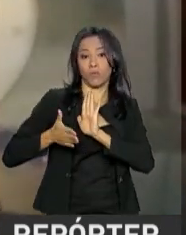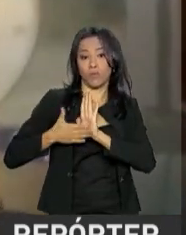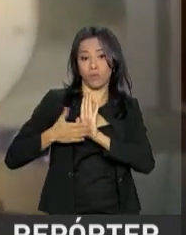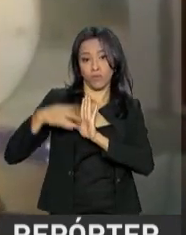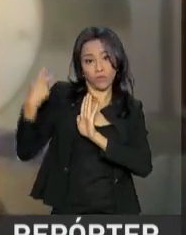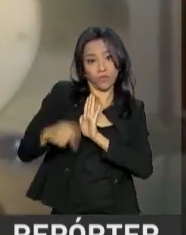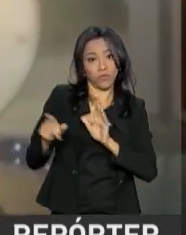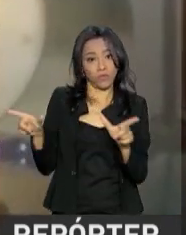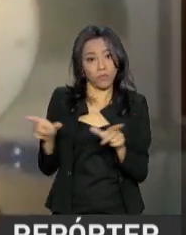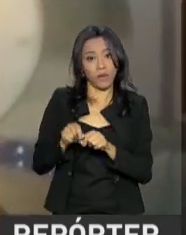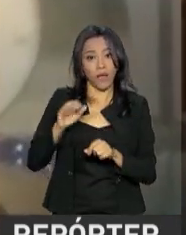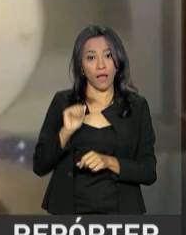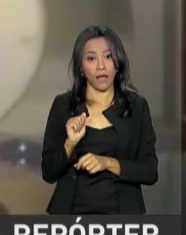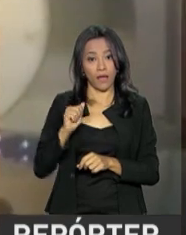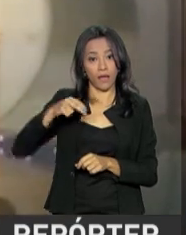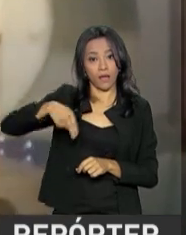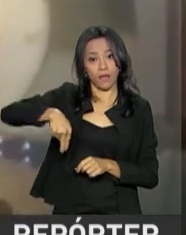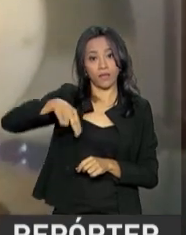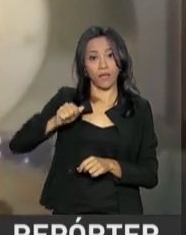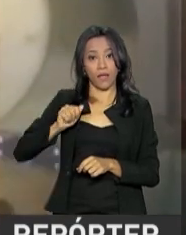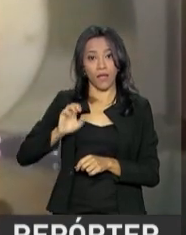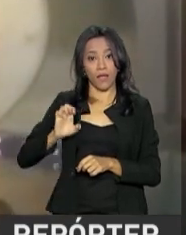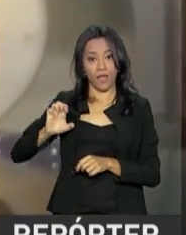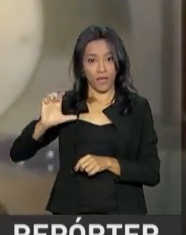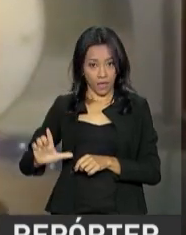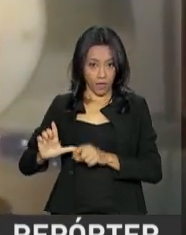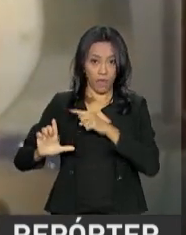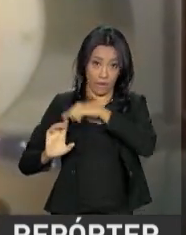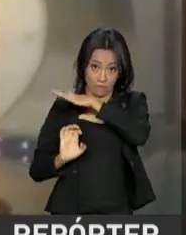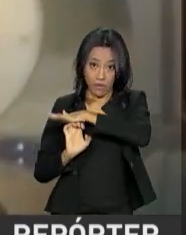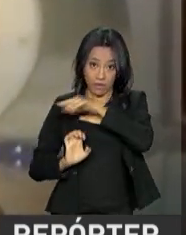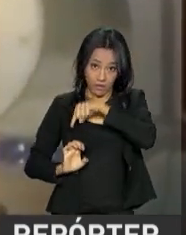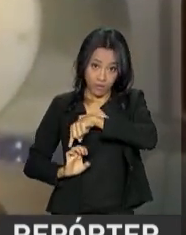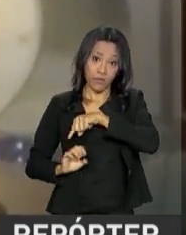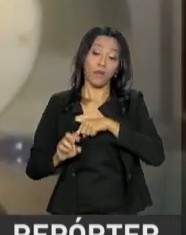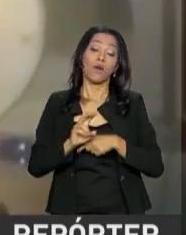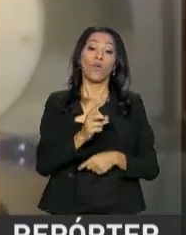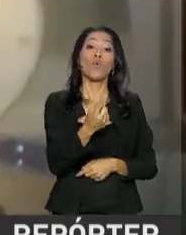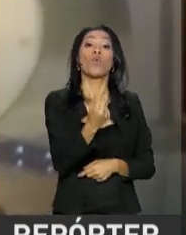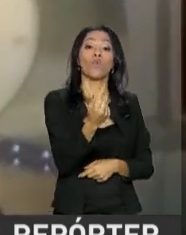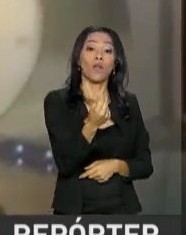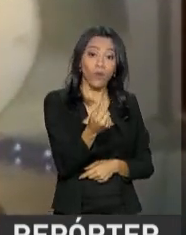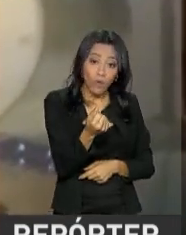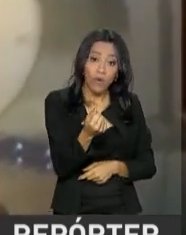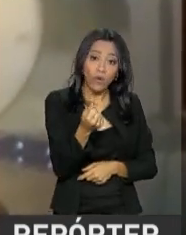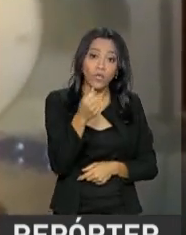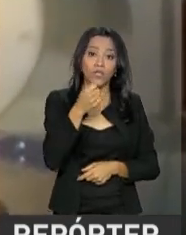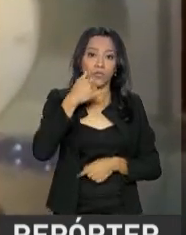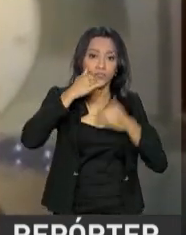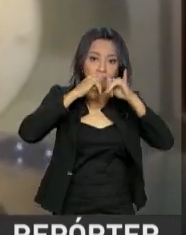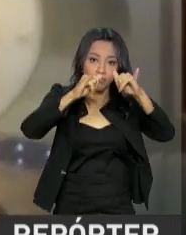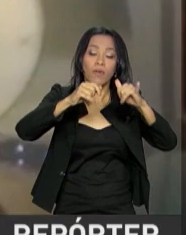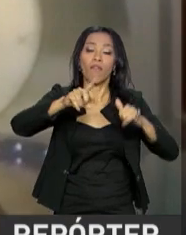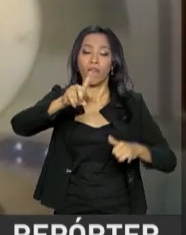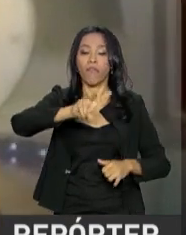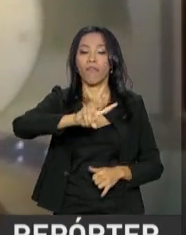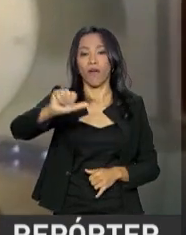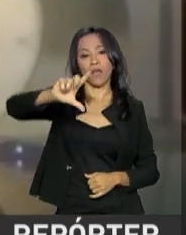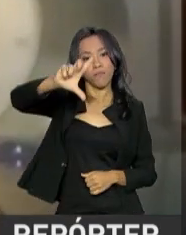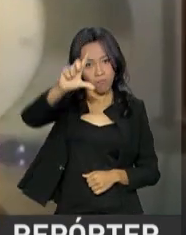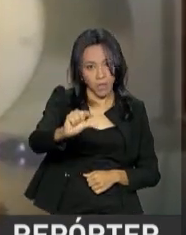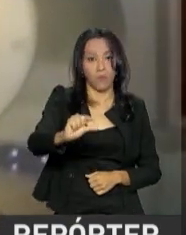elétrica o construtor tarifa de energia também vai ser menor para o consumidor